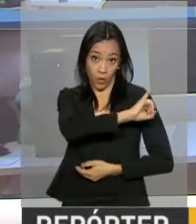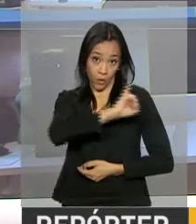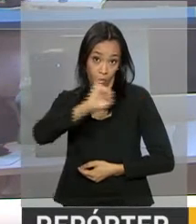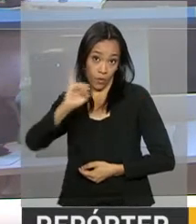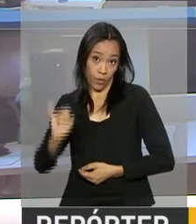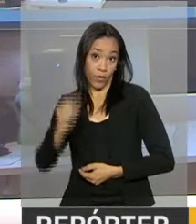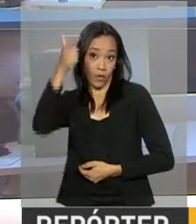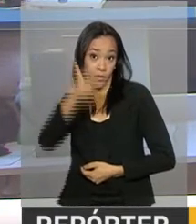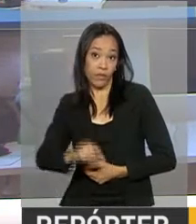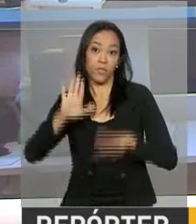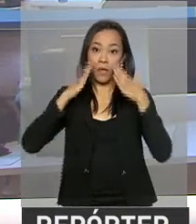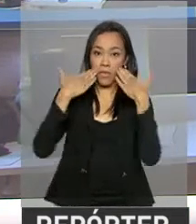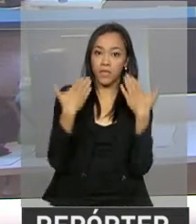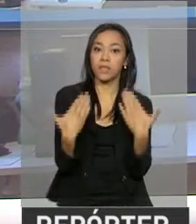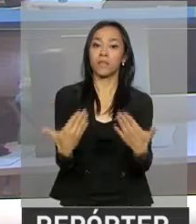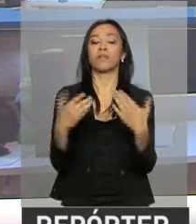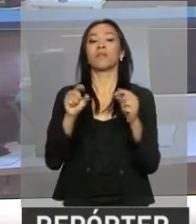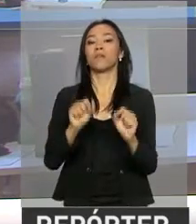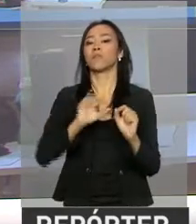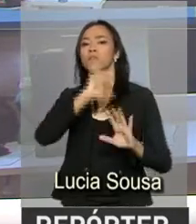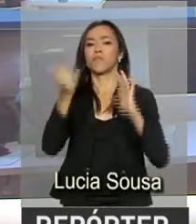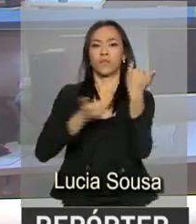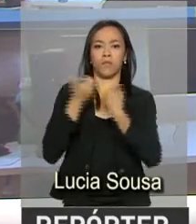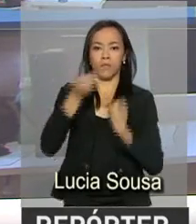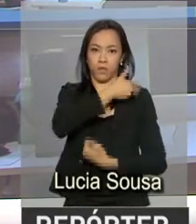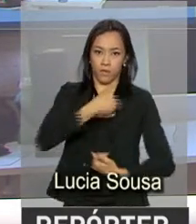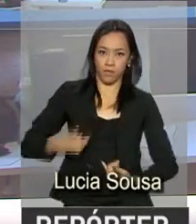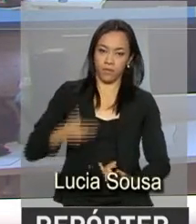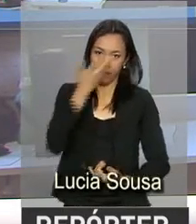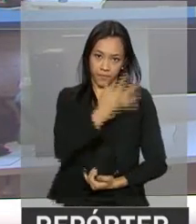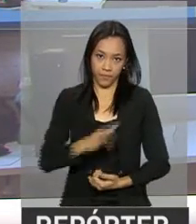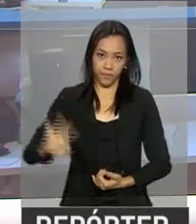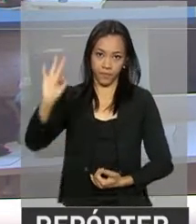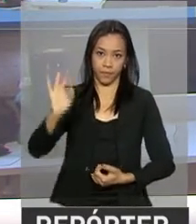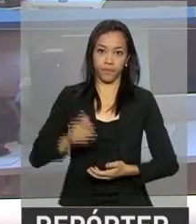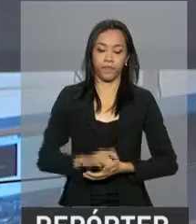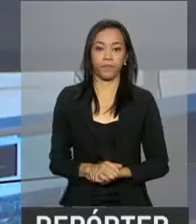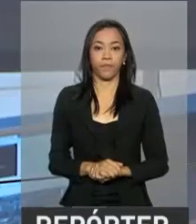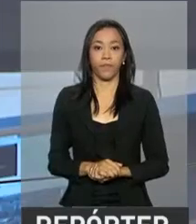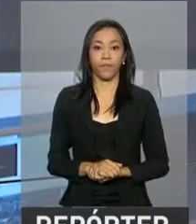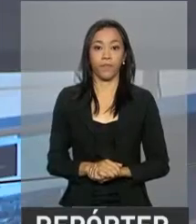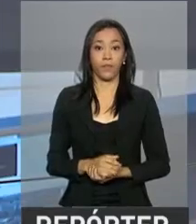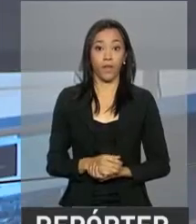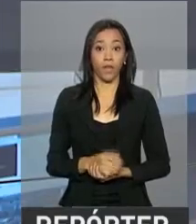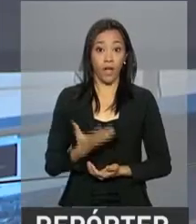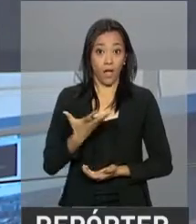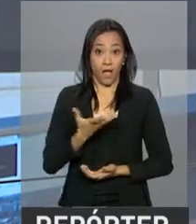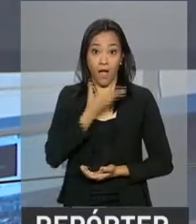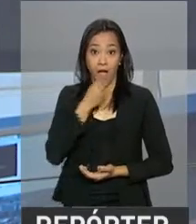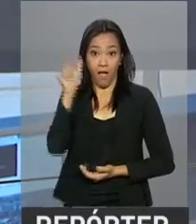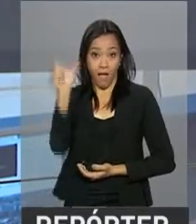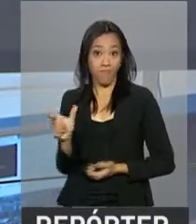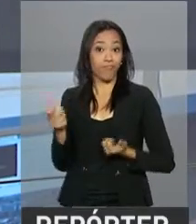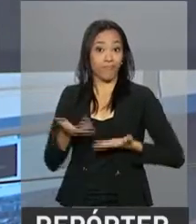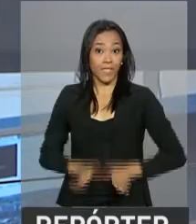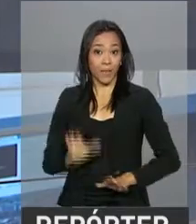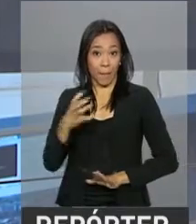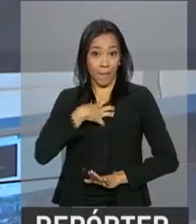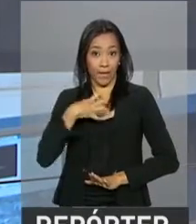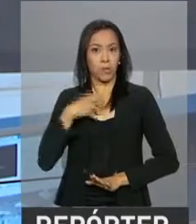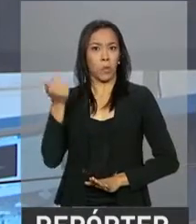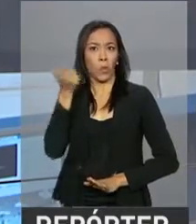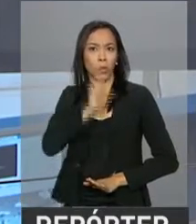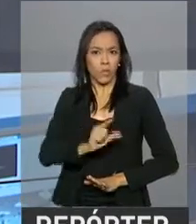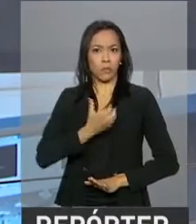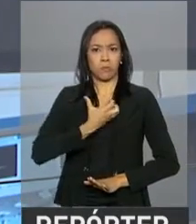Olá, no ar mais uma edição do Repórter NBR com as notícias do governo federal. O baiano Robson Conceição ganhou a medalha de